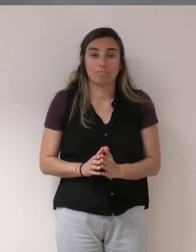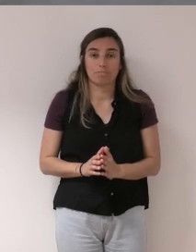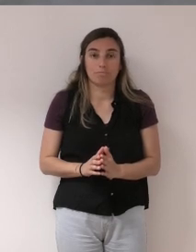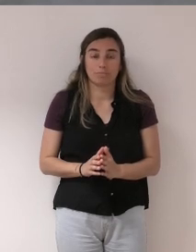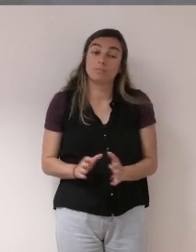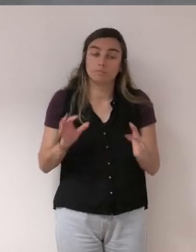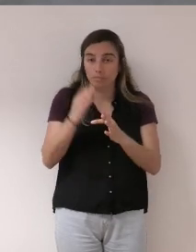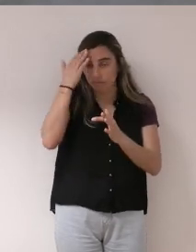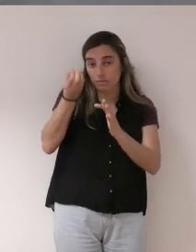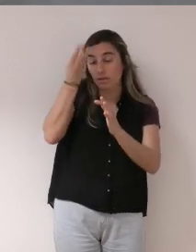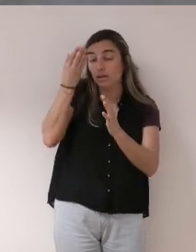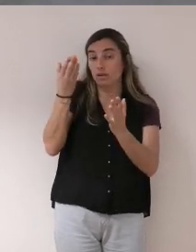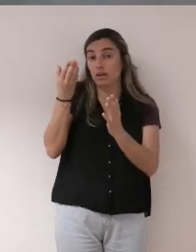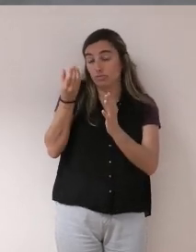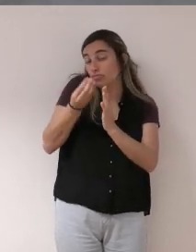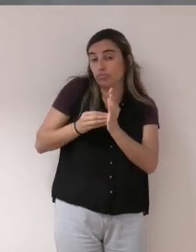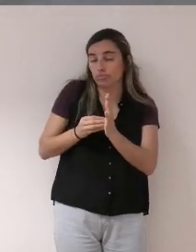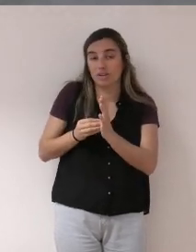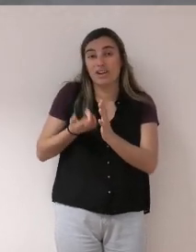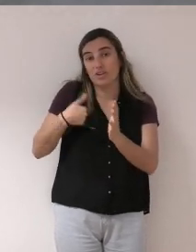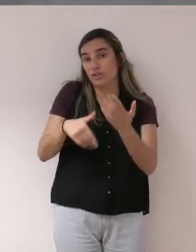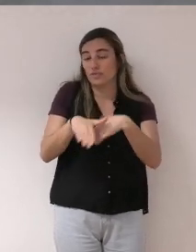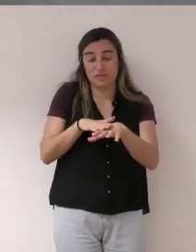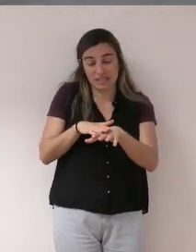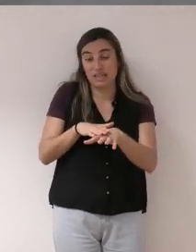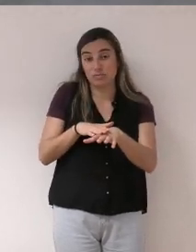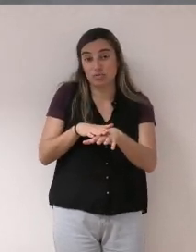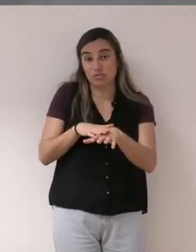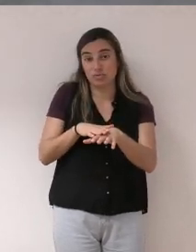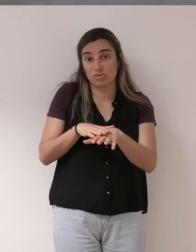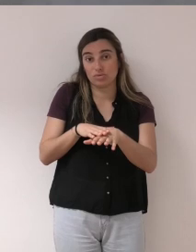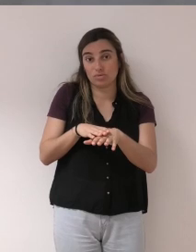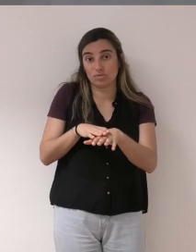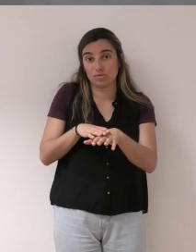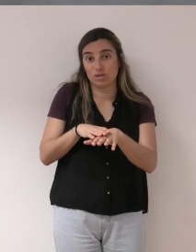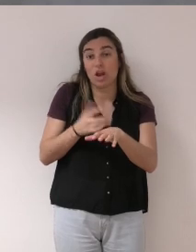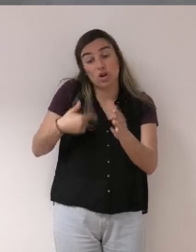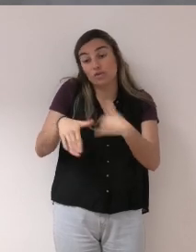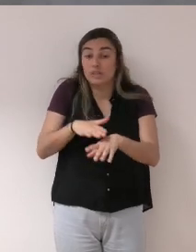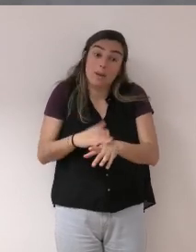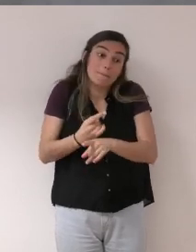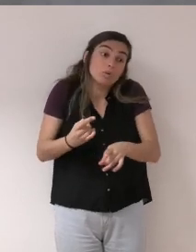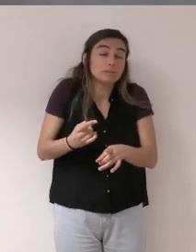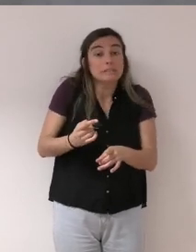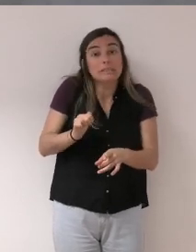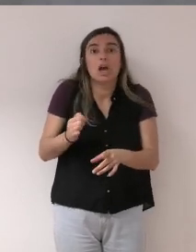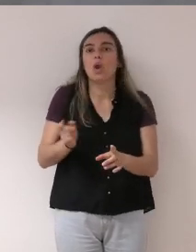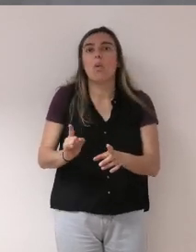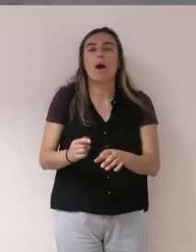Em termos criativos, qualquer pessoa sabe que faz-se aquilo que fazemos porque se faz aquilo que se faz. Não exatamente, não há